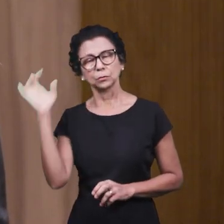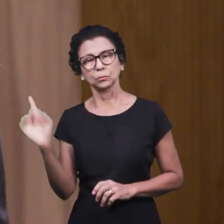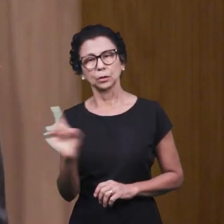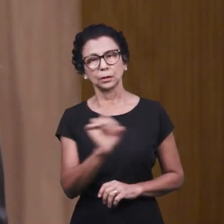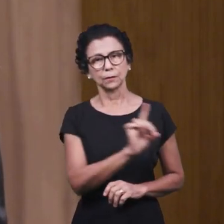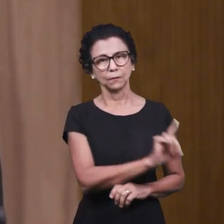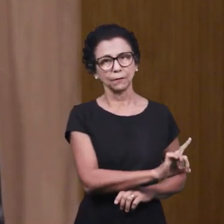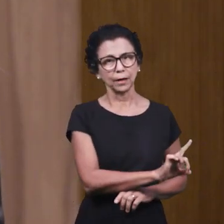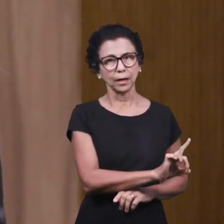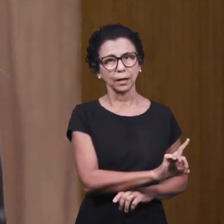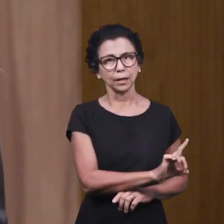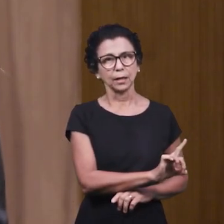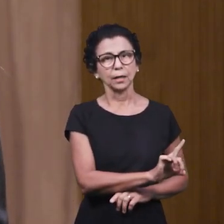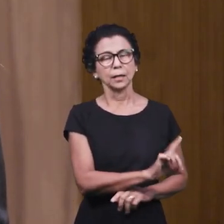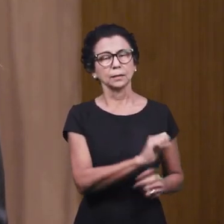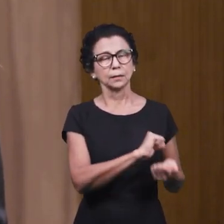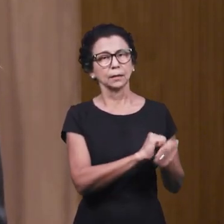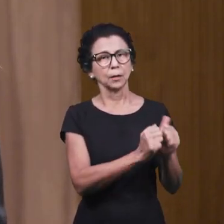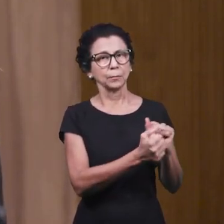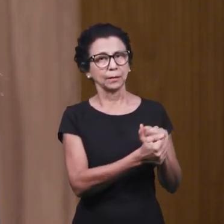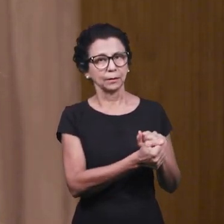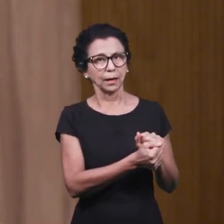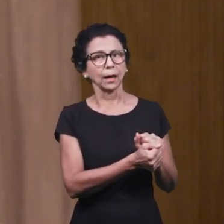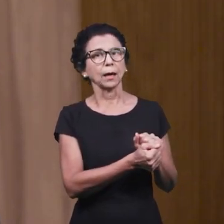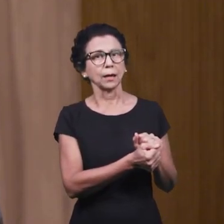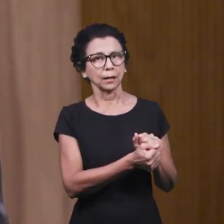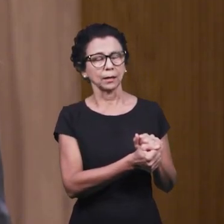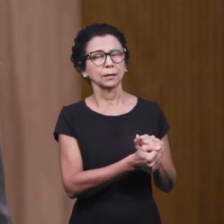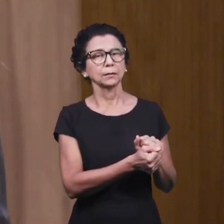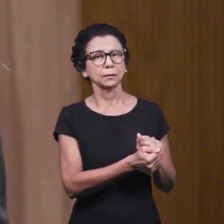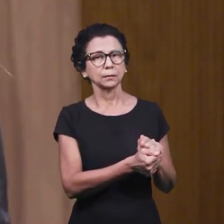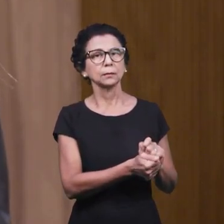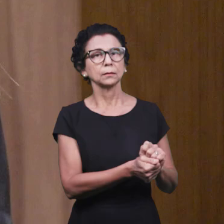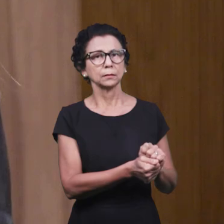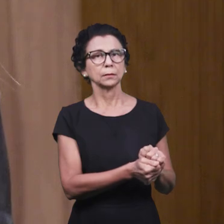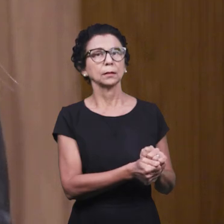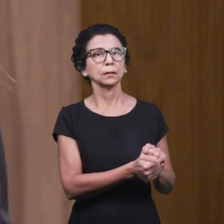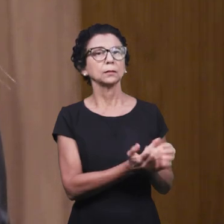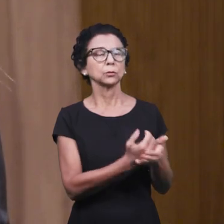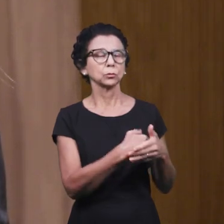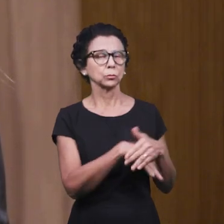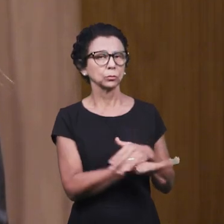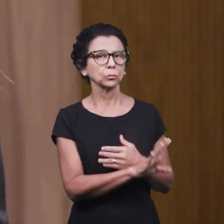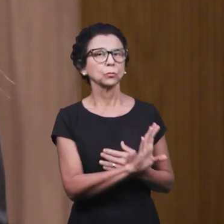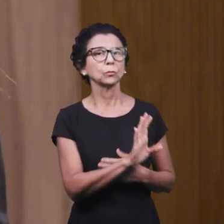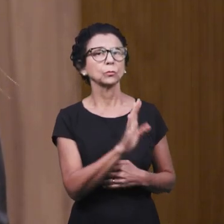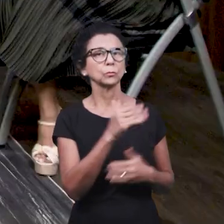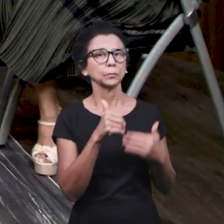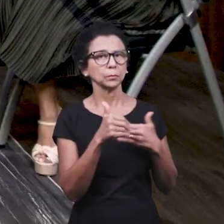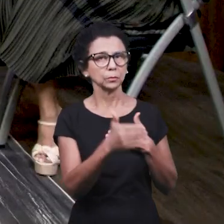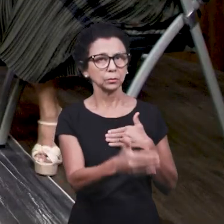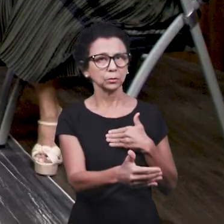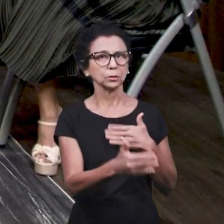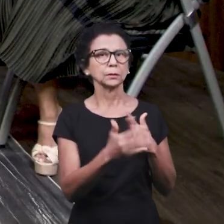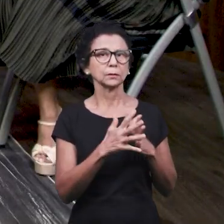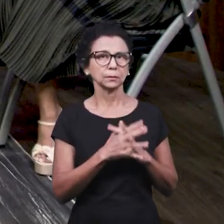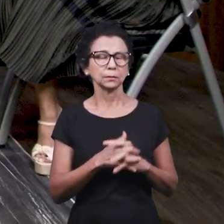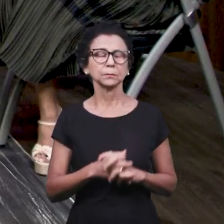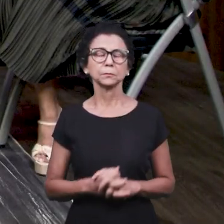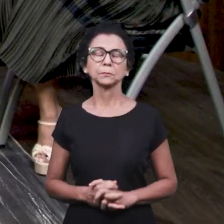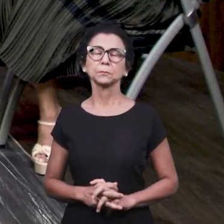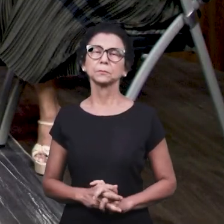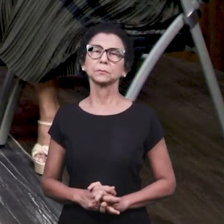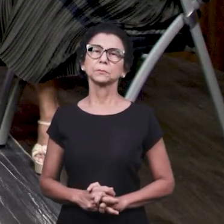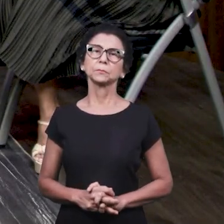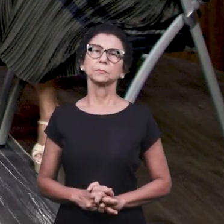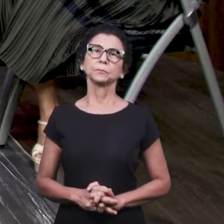encaixar nos hábitos da família e não a família se encaixar nos hábitos dele. Perfeito. Né? É isso. Exatamente. Como o